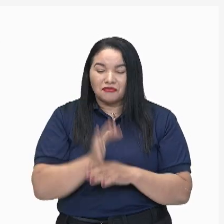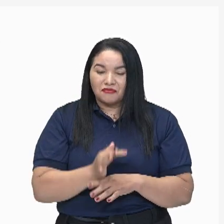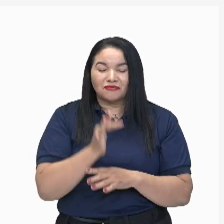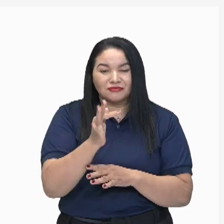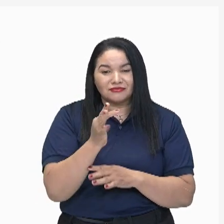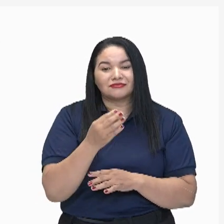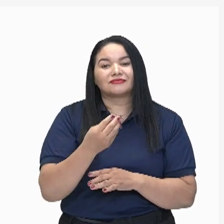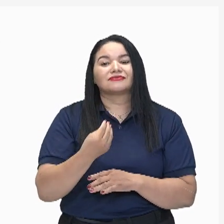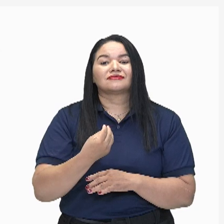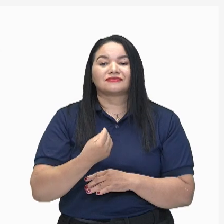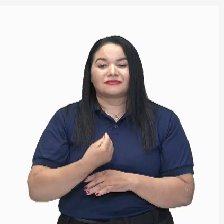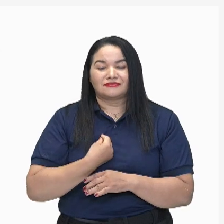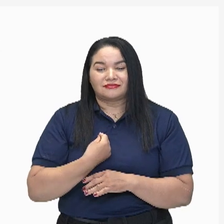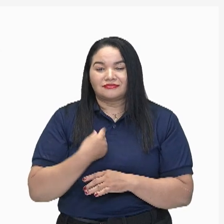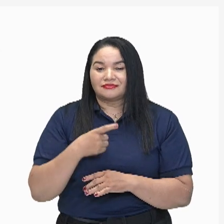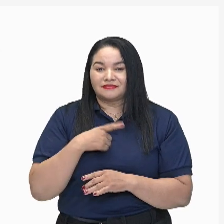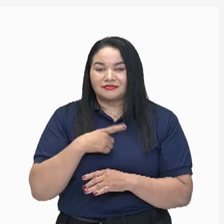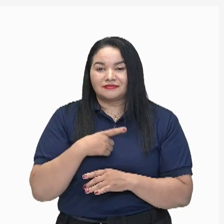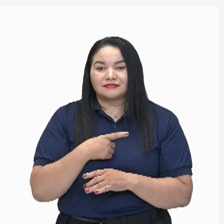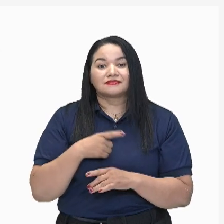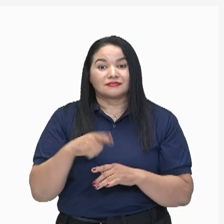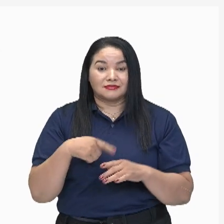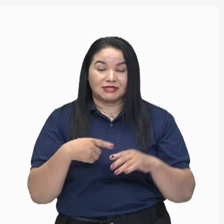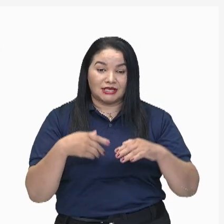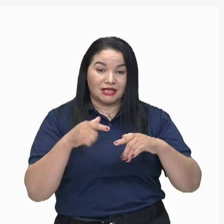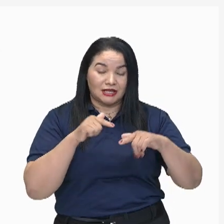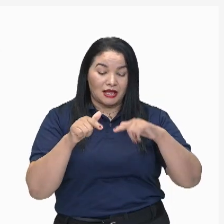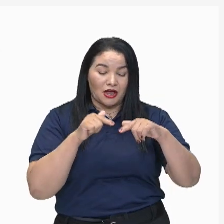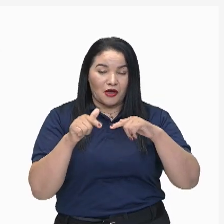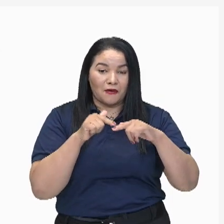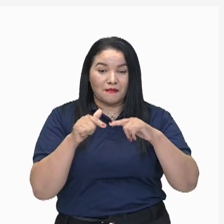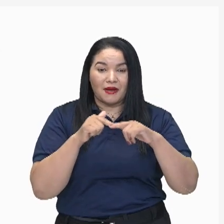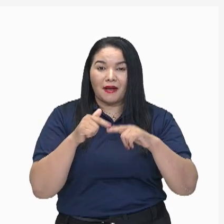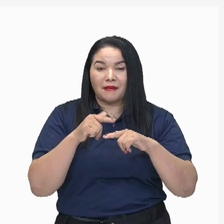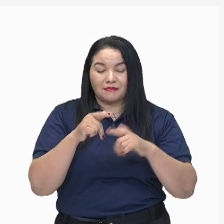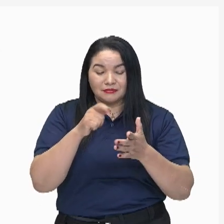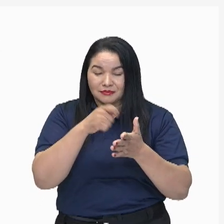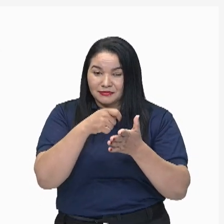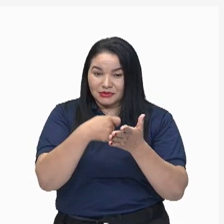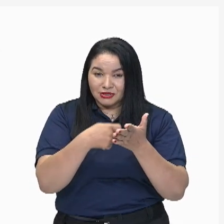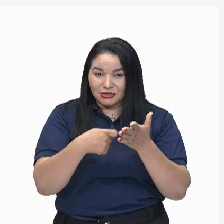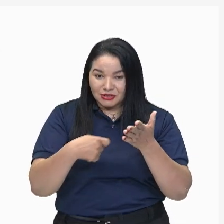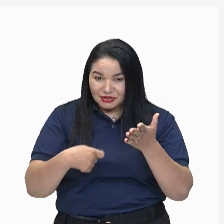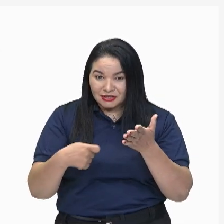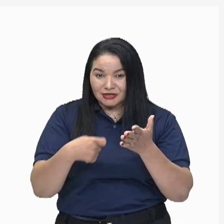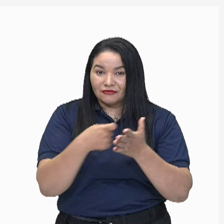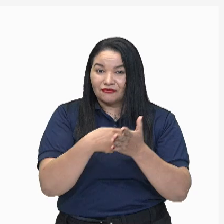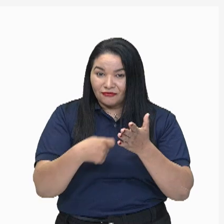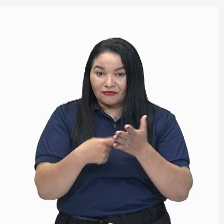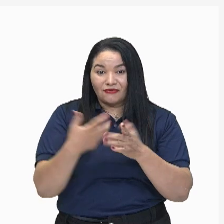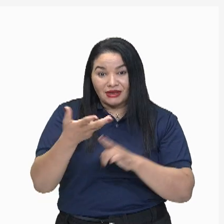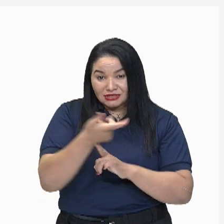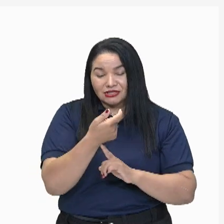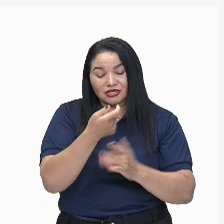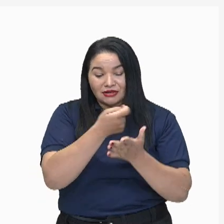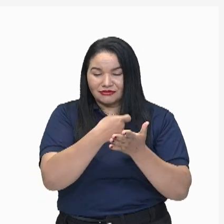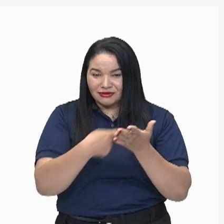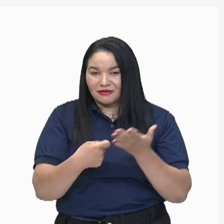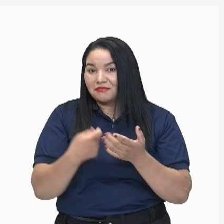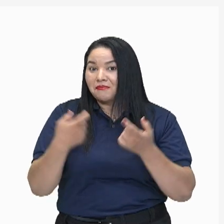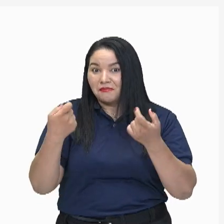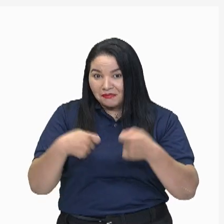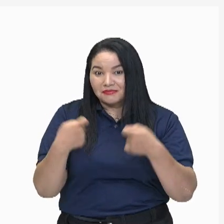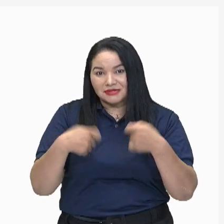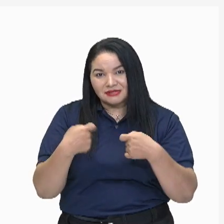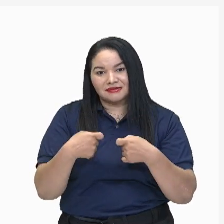sobre a própria função do artista, né? Eu sei que preciso escrever, eu tenho essa necessidade. Quem